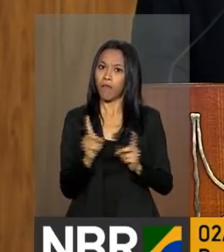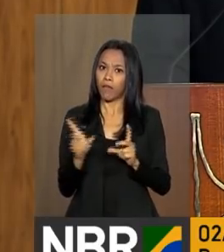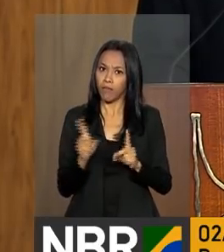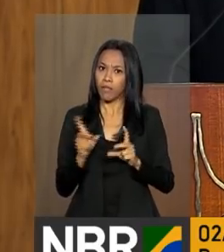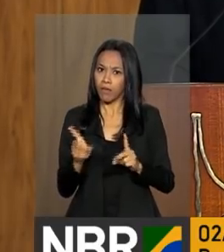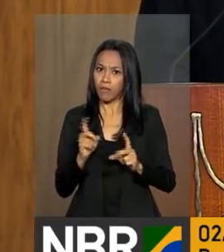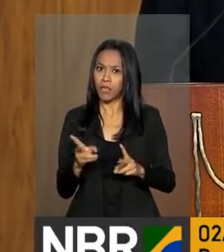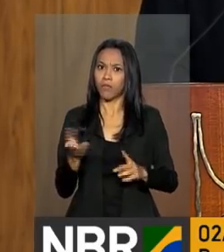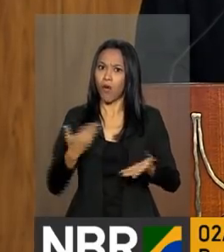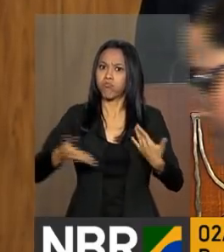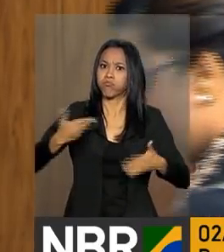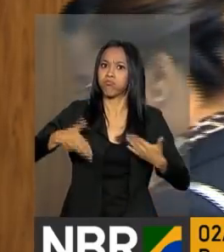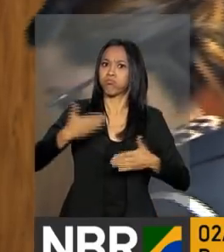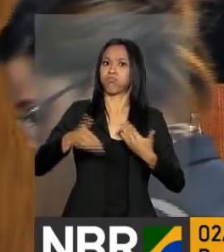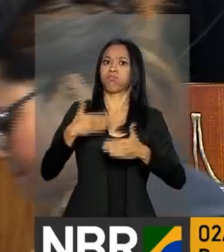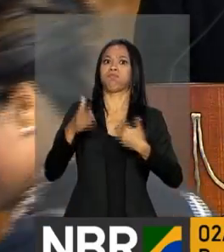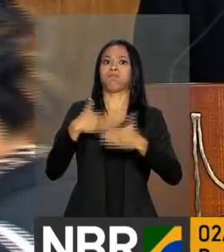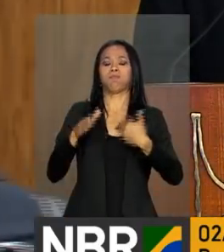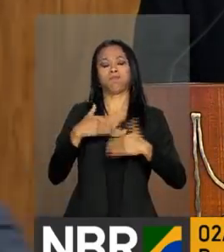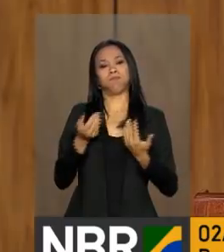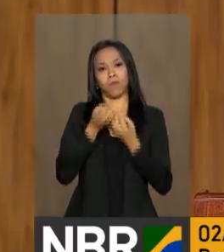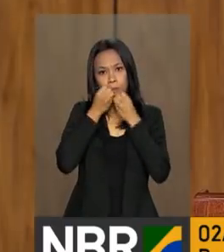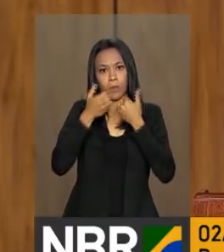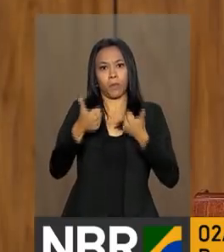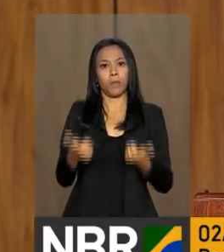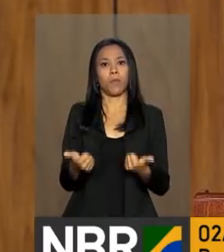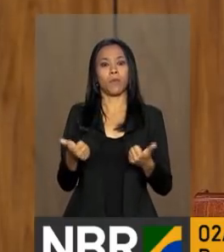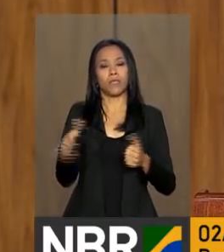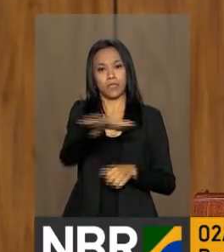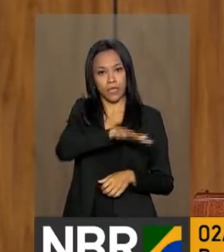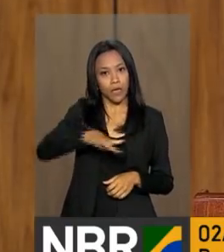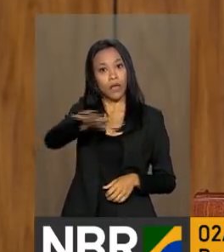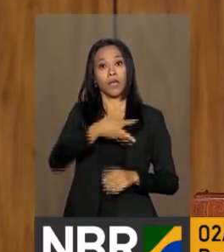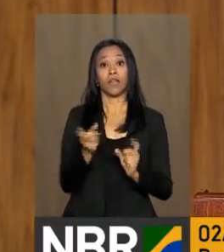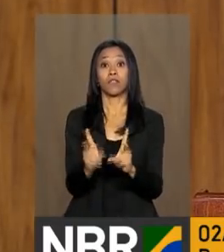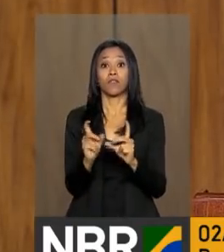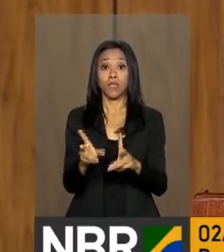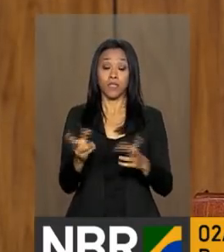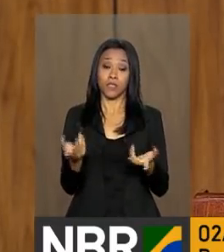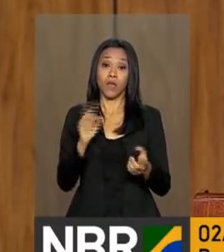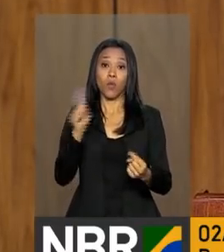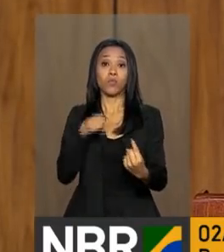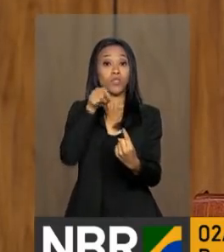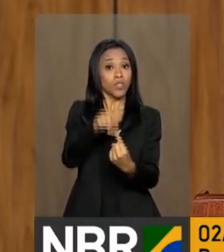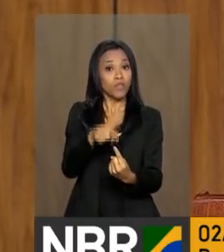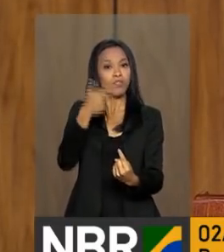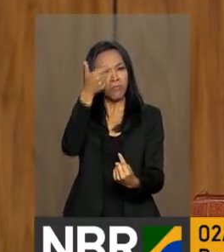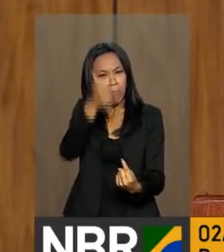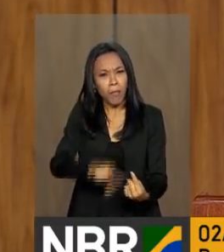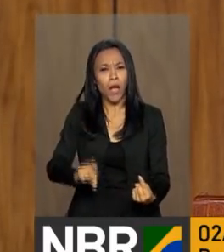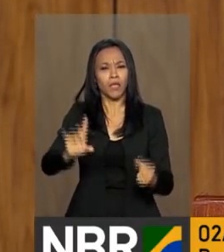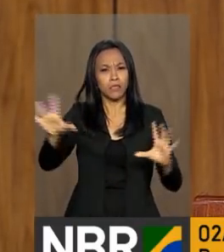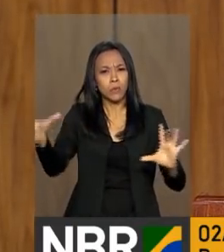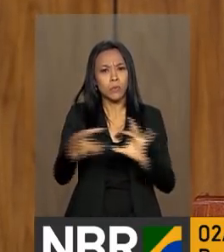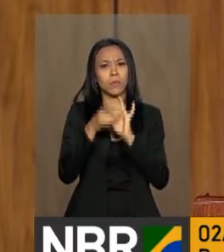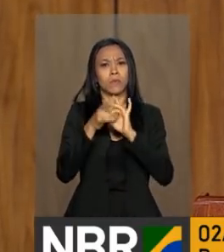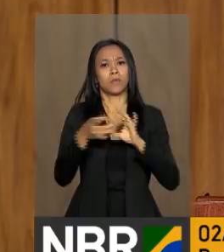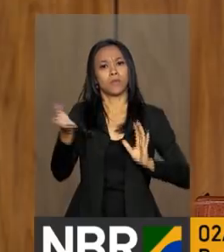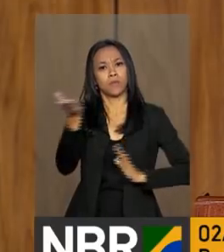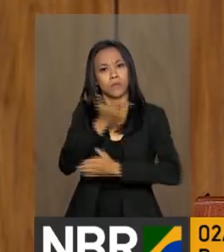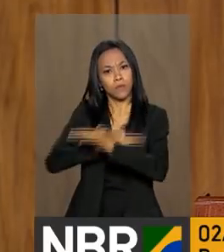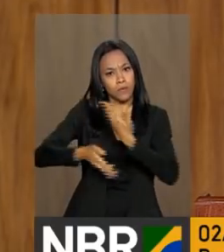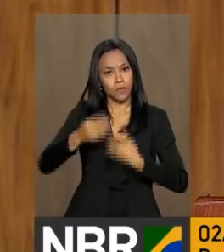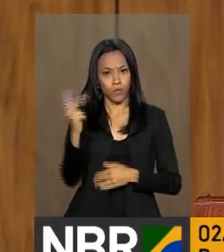esta relação comercial. E, portanto, com o objetivo de buscar maior integração